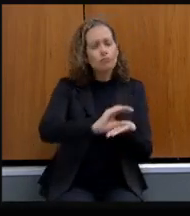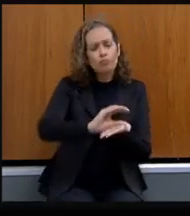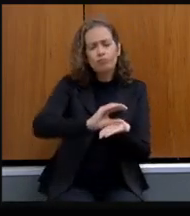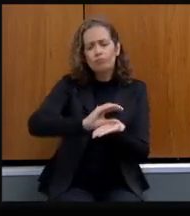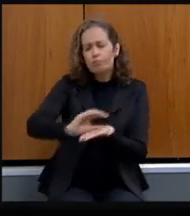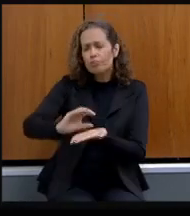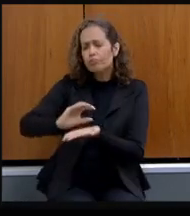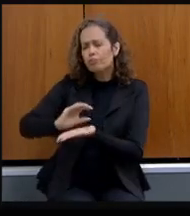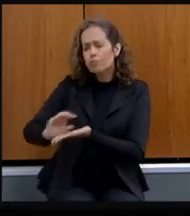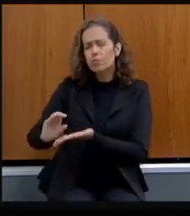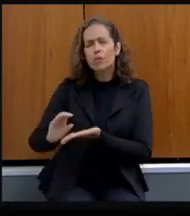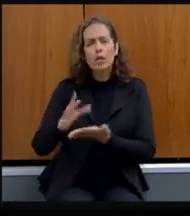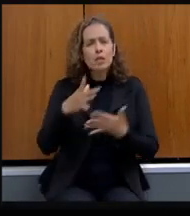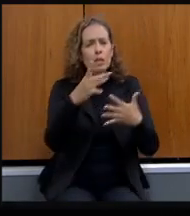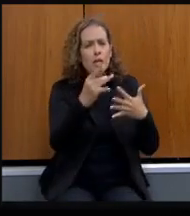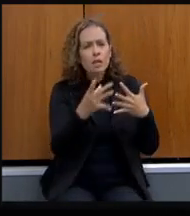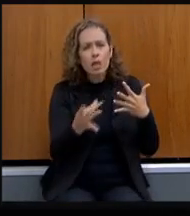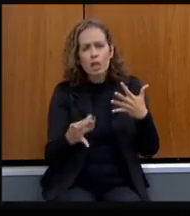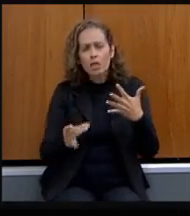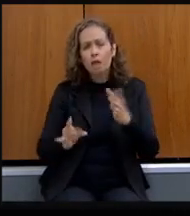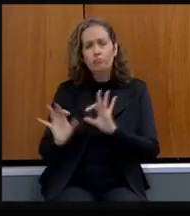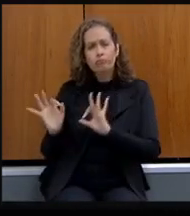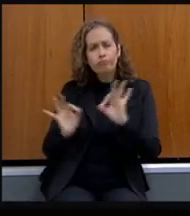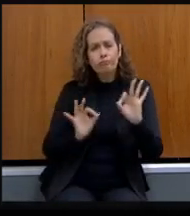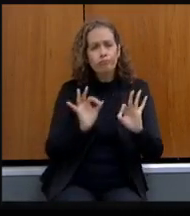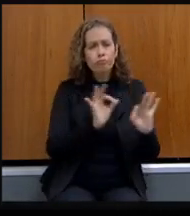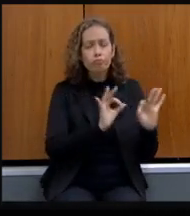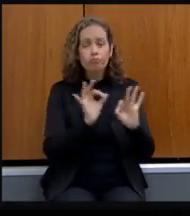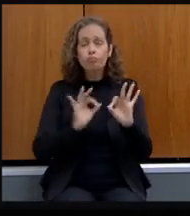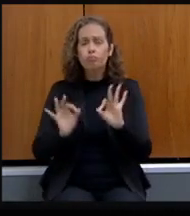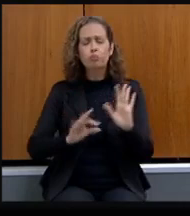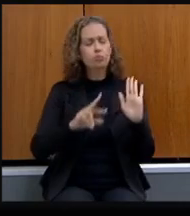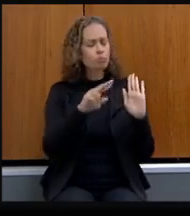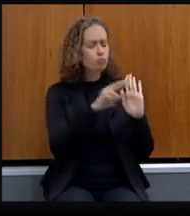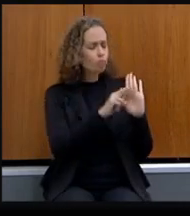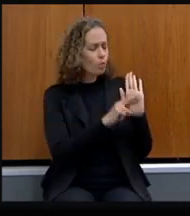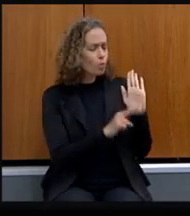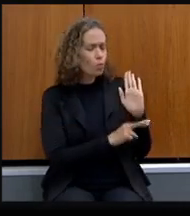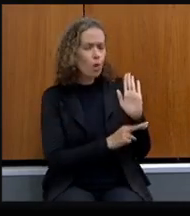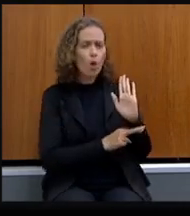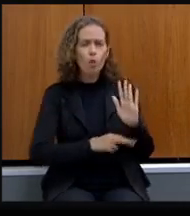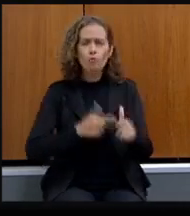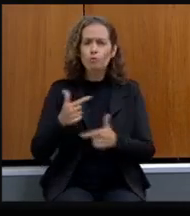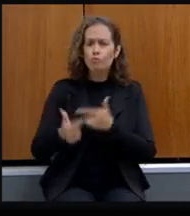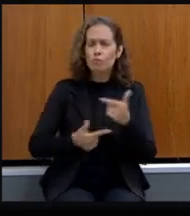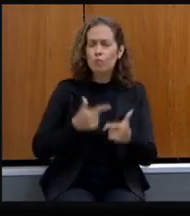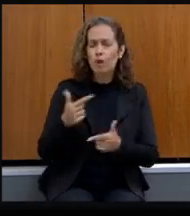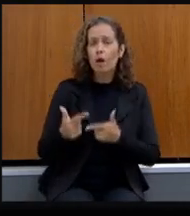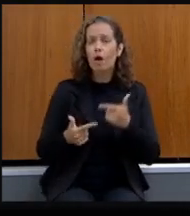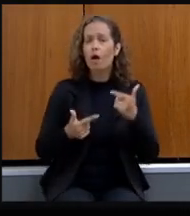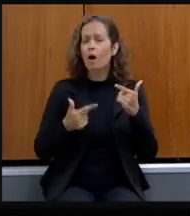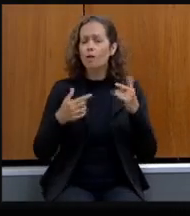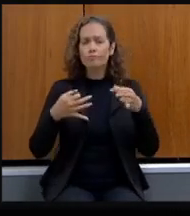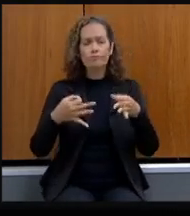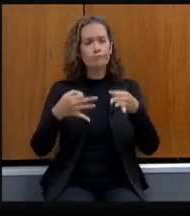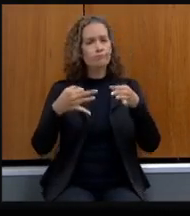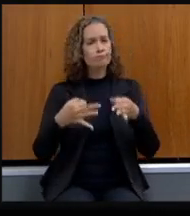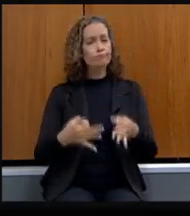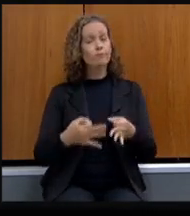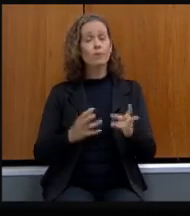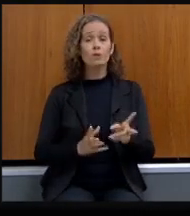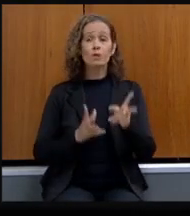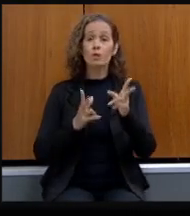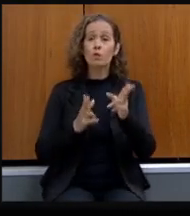o mago amplo arcabouço institucional com normas operacionais com Marcos regulatórios assim como é